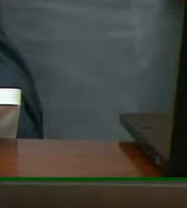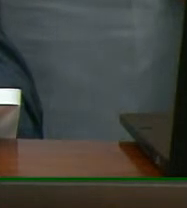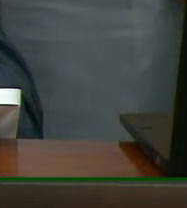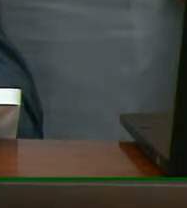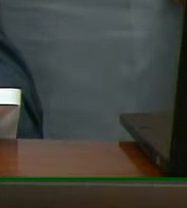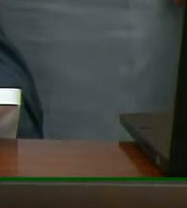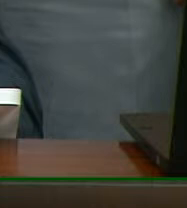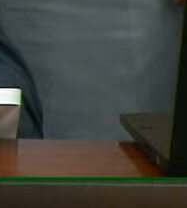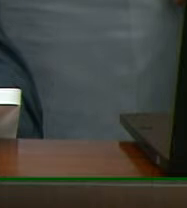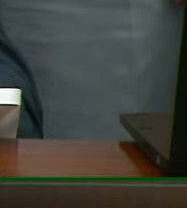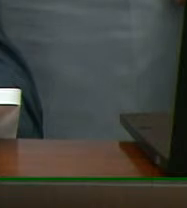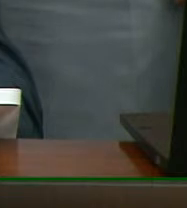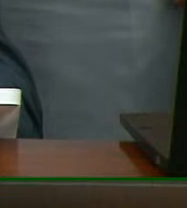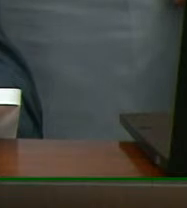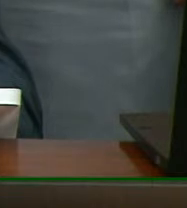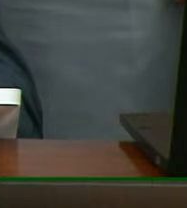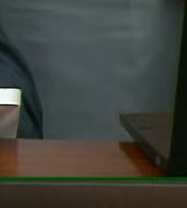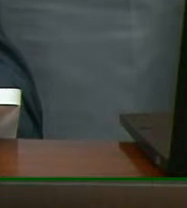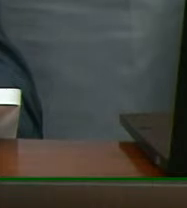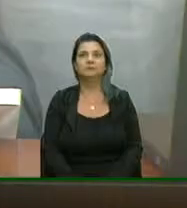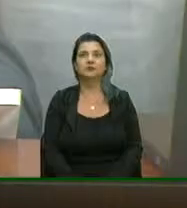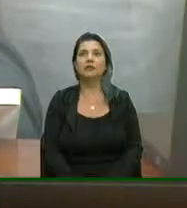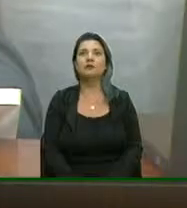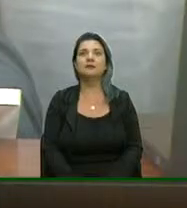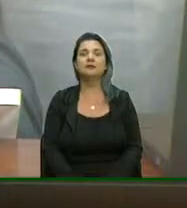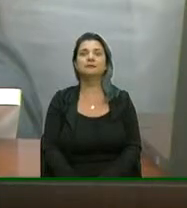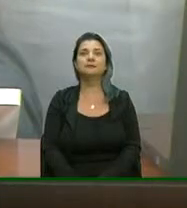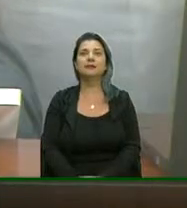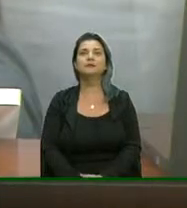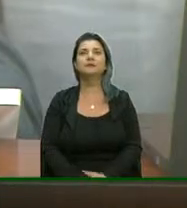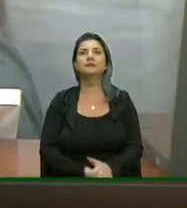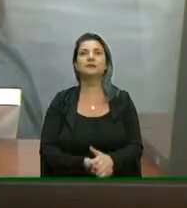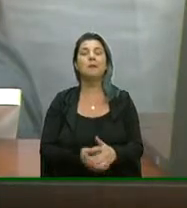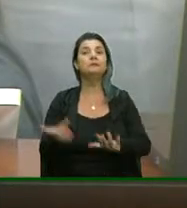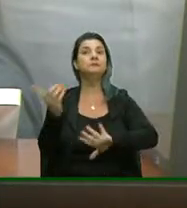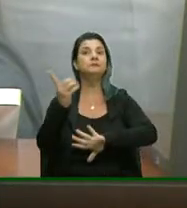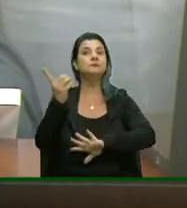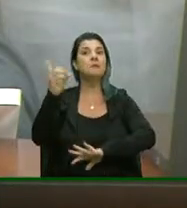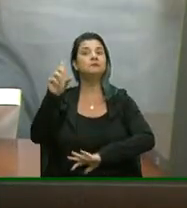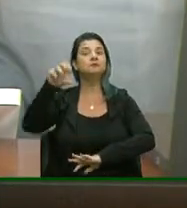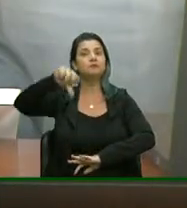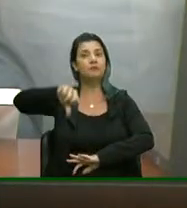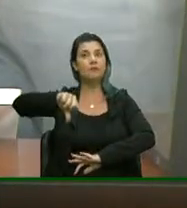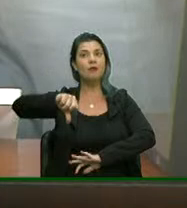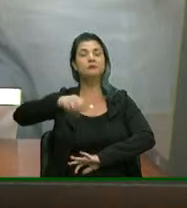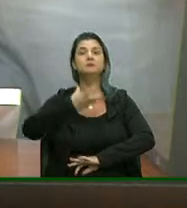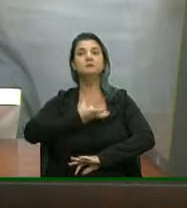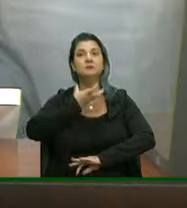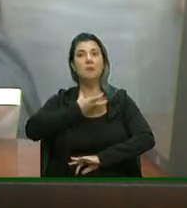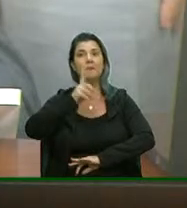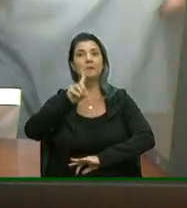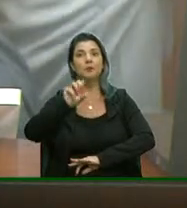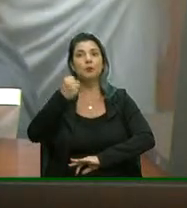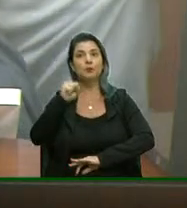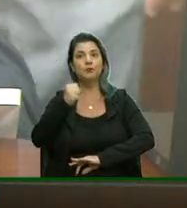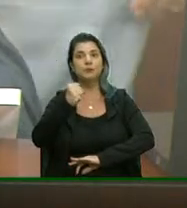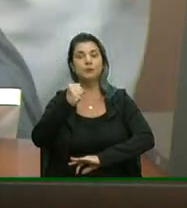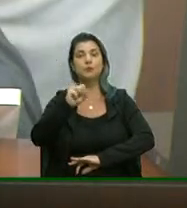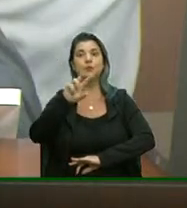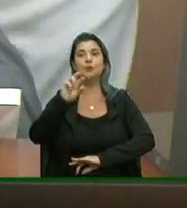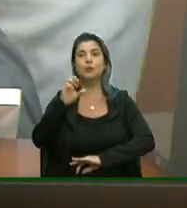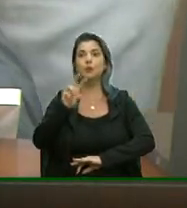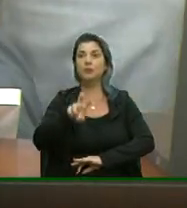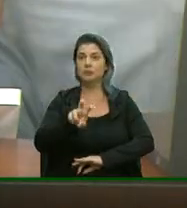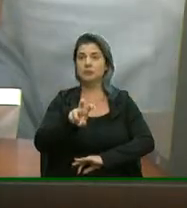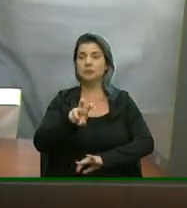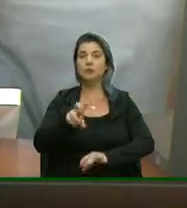de incidência do anexo da Lei 8109, de 19 de dezembro de 1985, que dispõe sobre a taxa